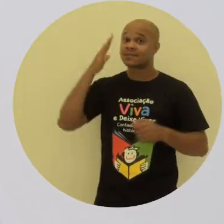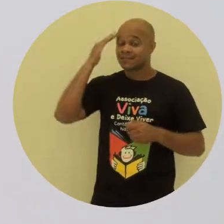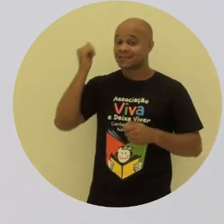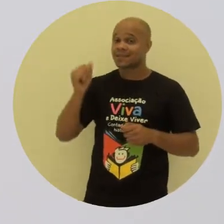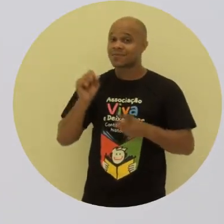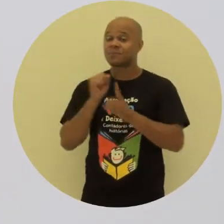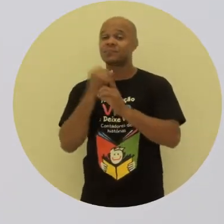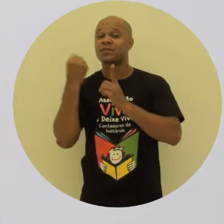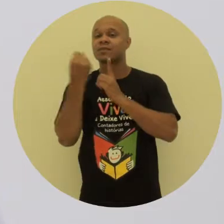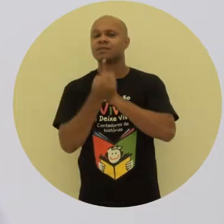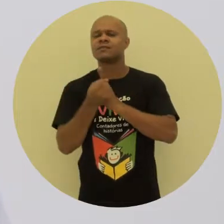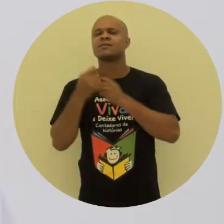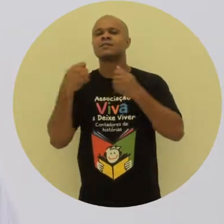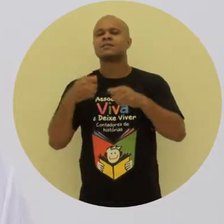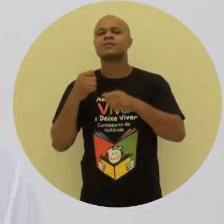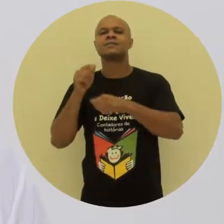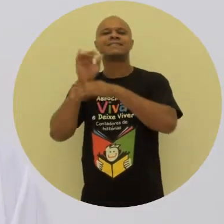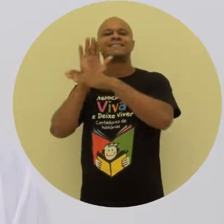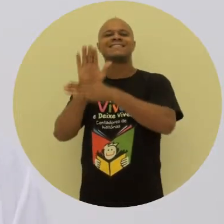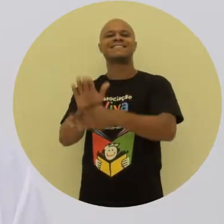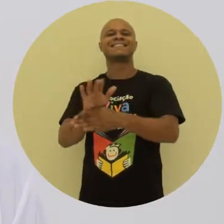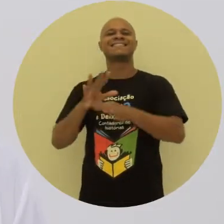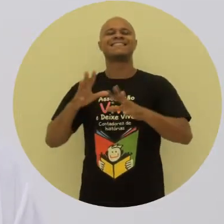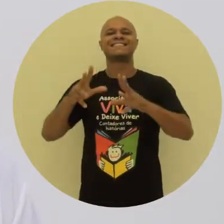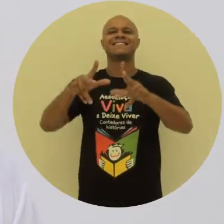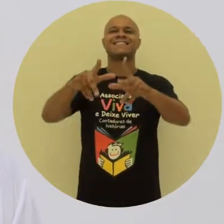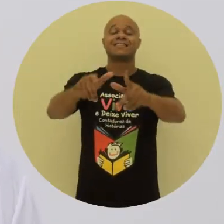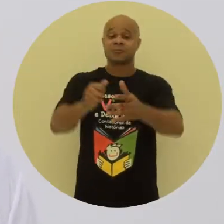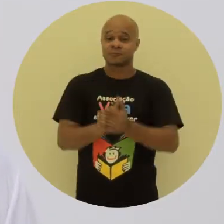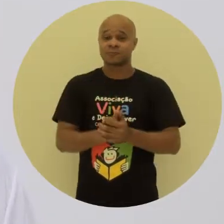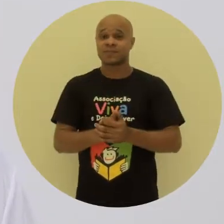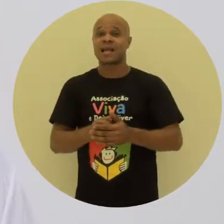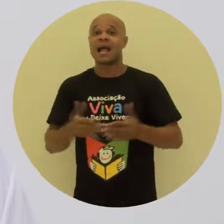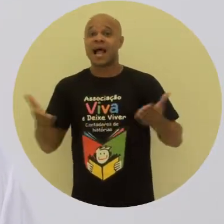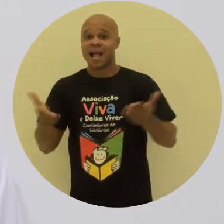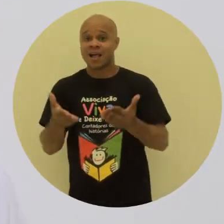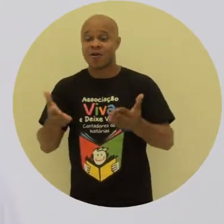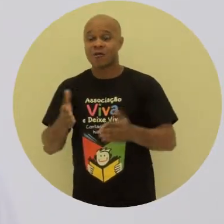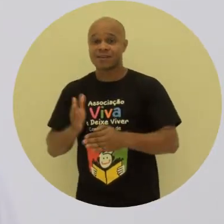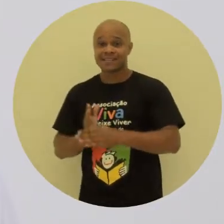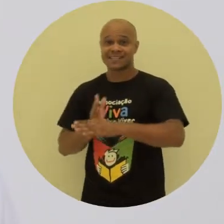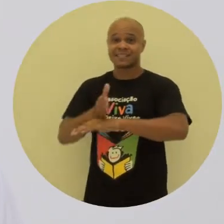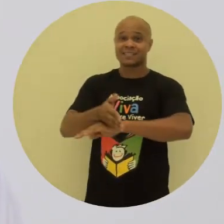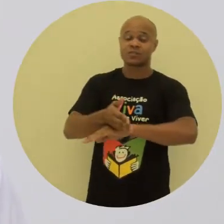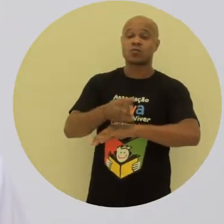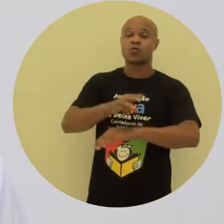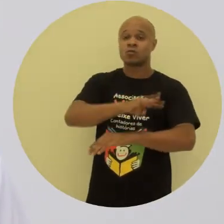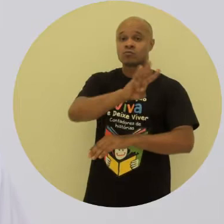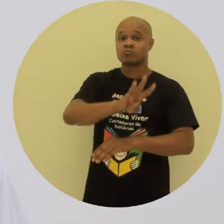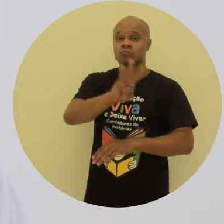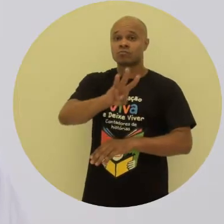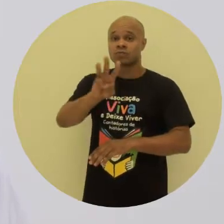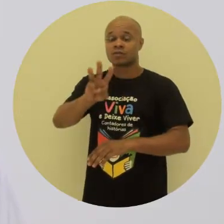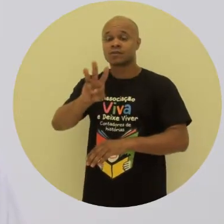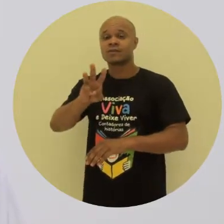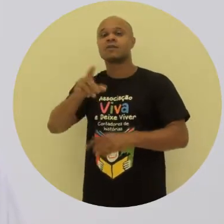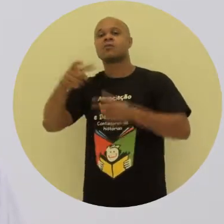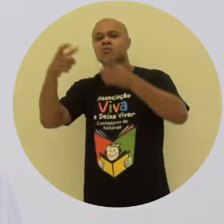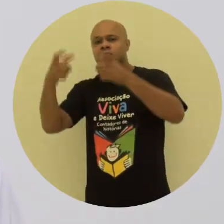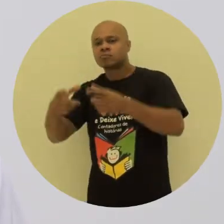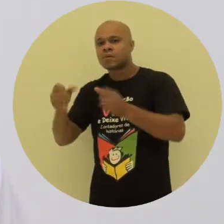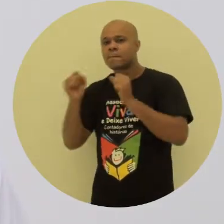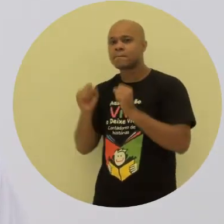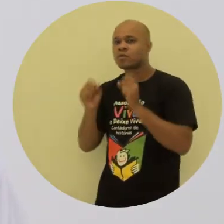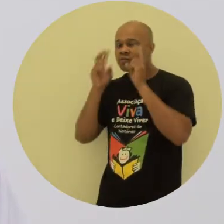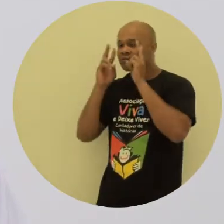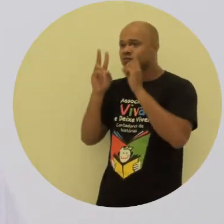para a sociedade colaborar com a sua sustentabilidade. Então, ao entrar na nossa página, nós temos um